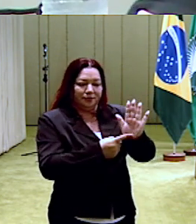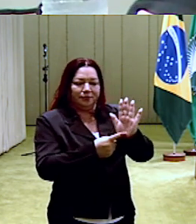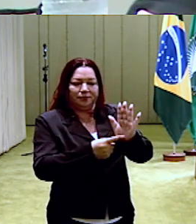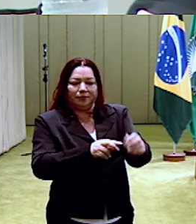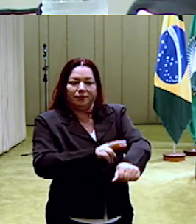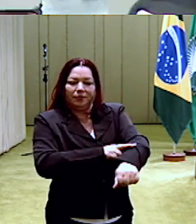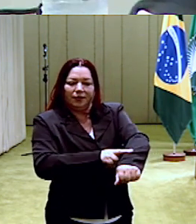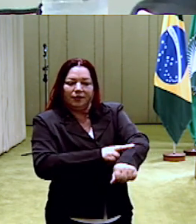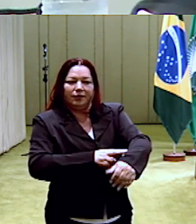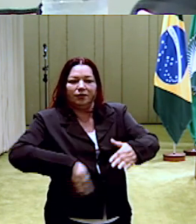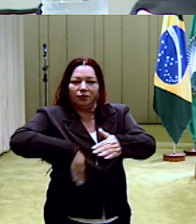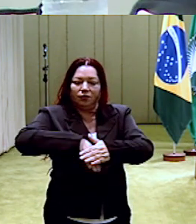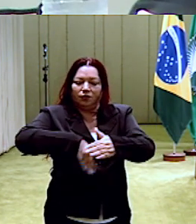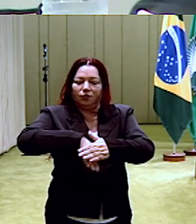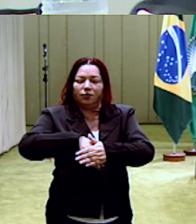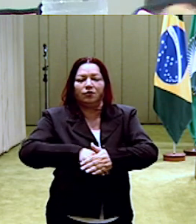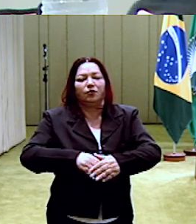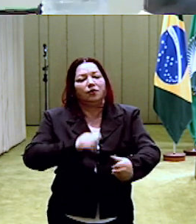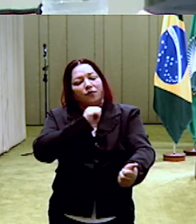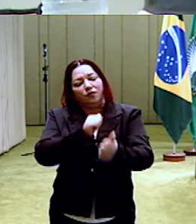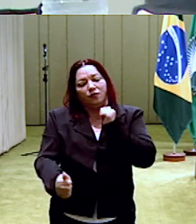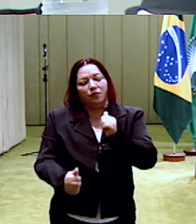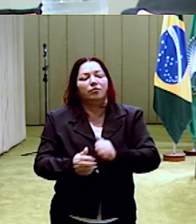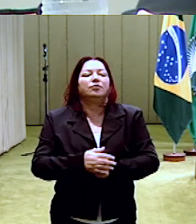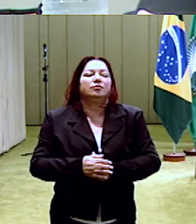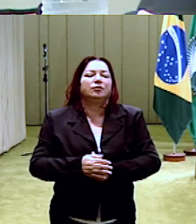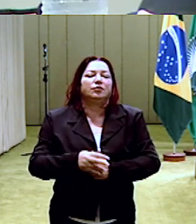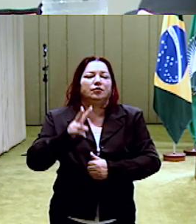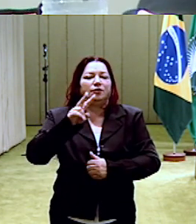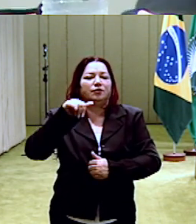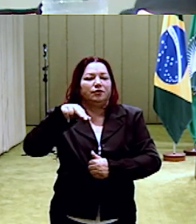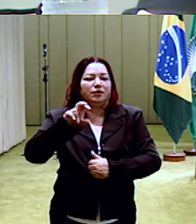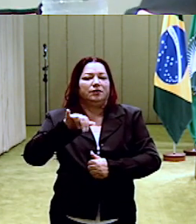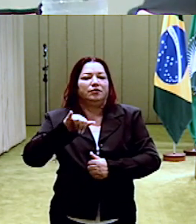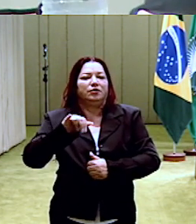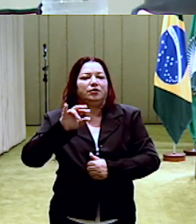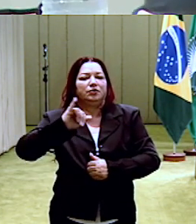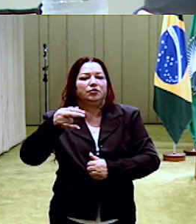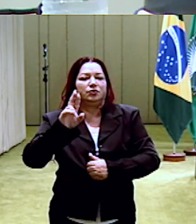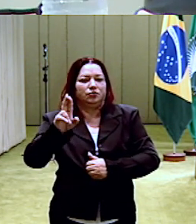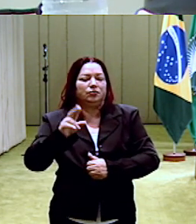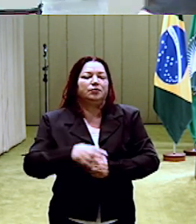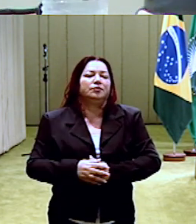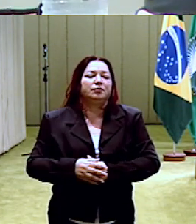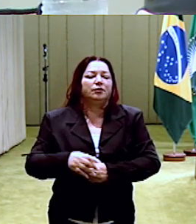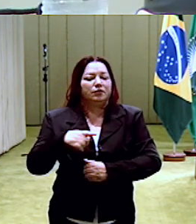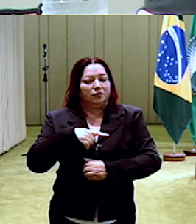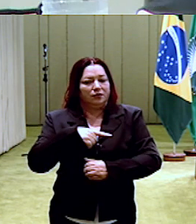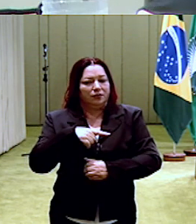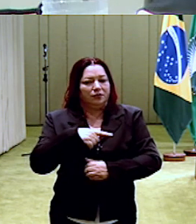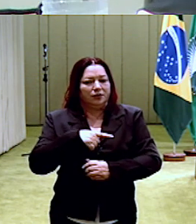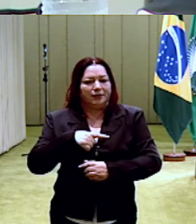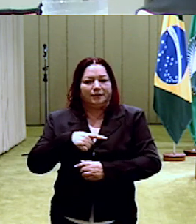é o racismo no esporte, especialmente no futebol, né? Nós tivemos recentemente o caso do jogador Vinícius Júnior. Existe